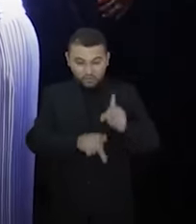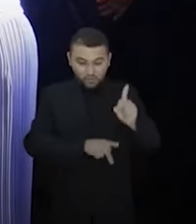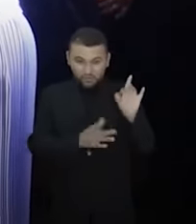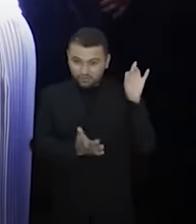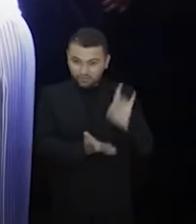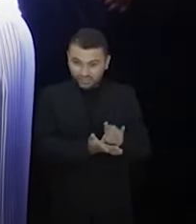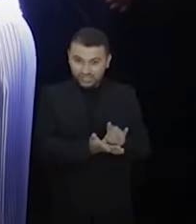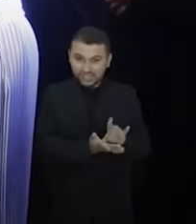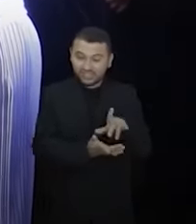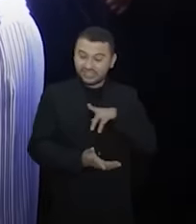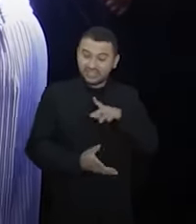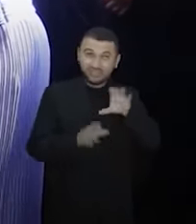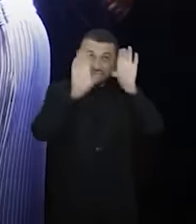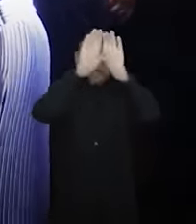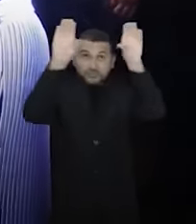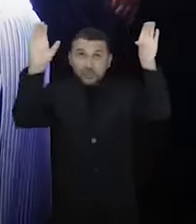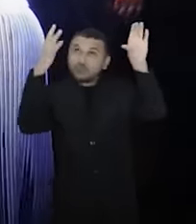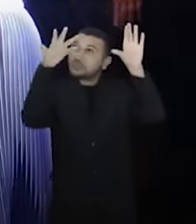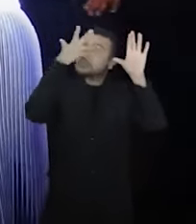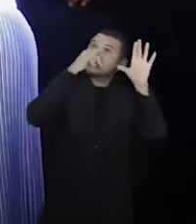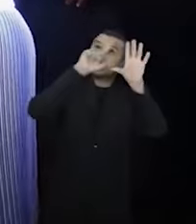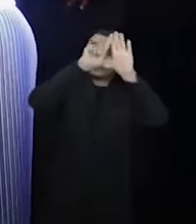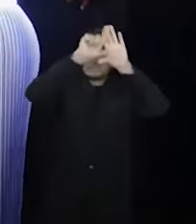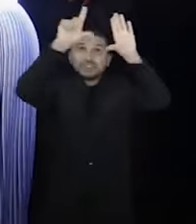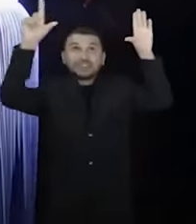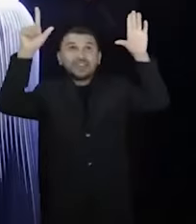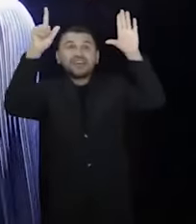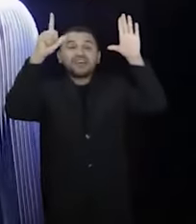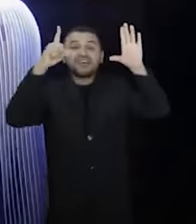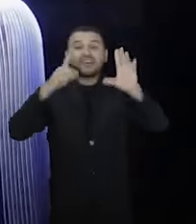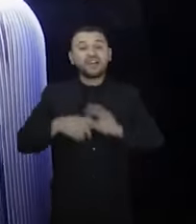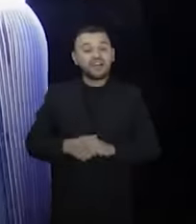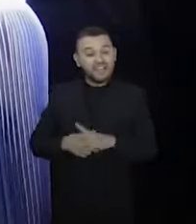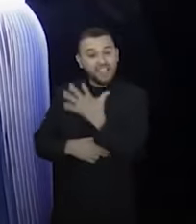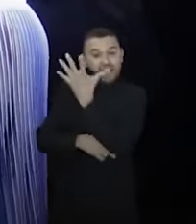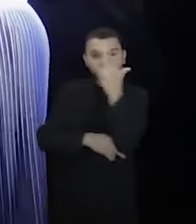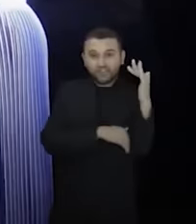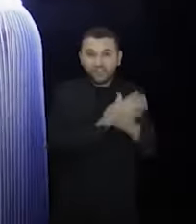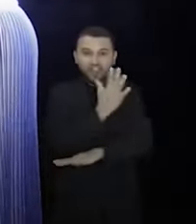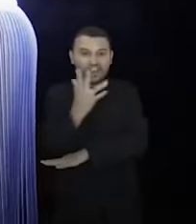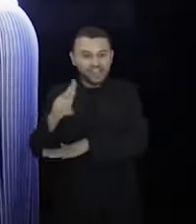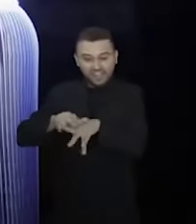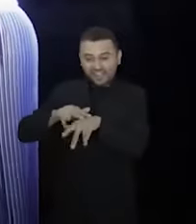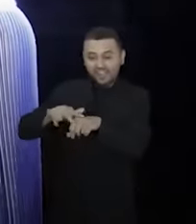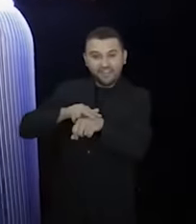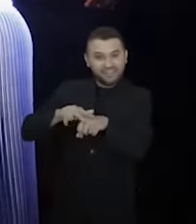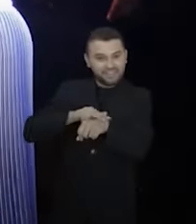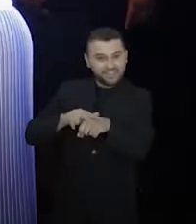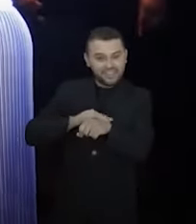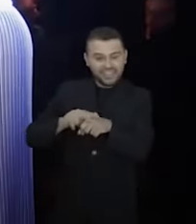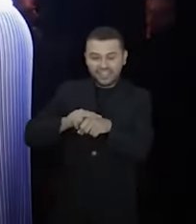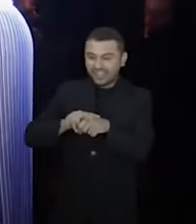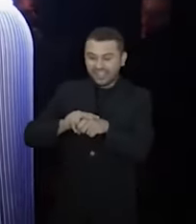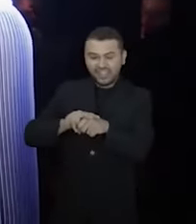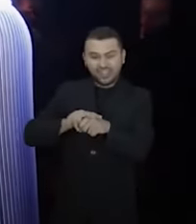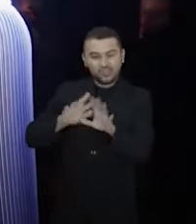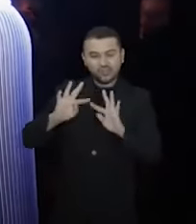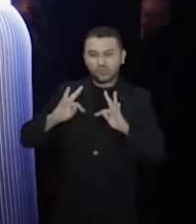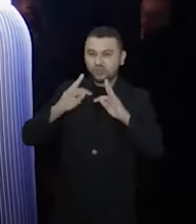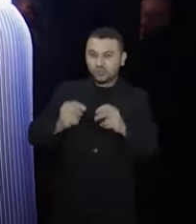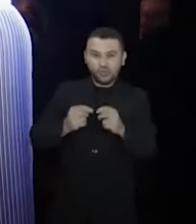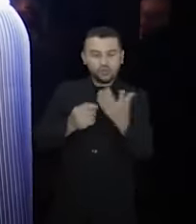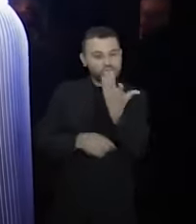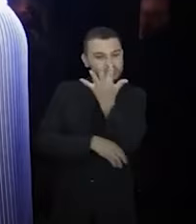mais anil, mais verde é tua floresta, tua fauna canta em festa,